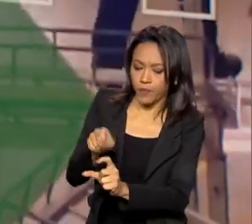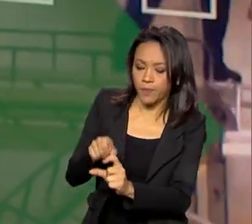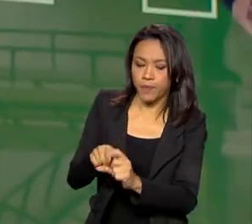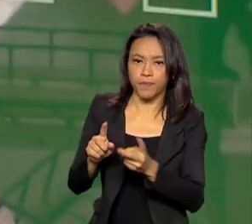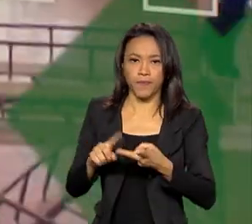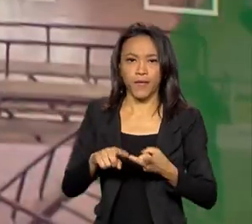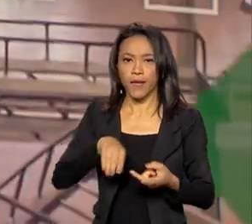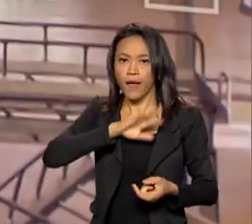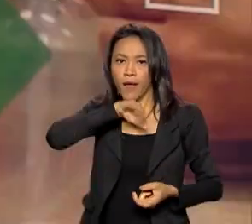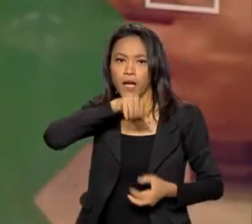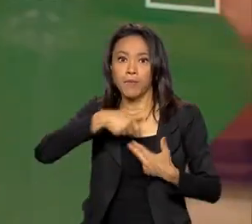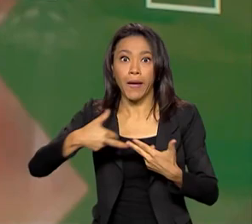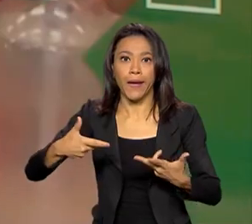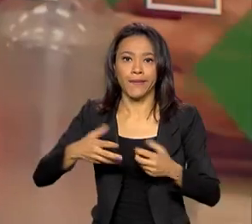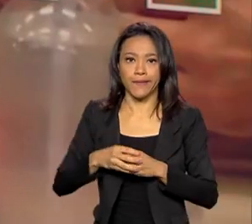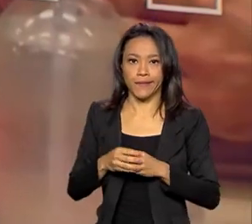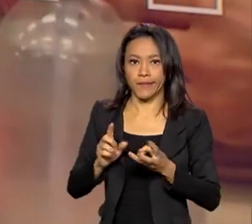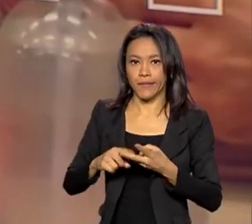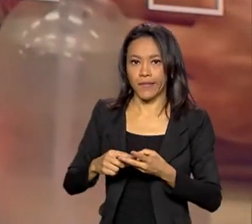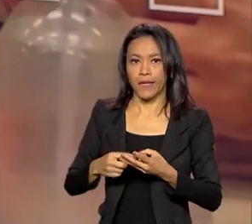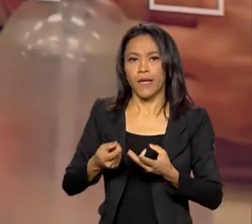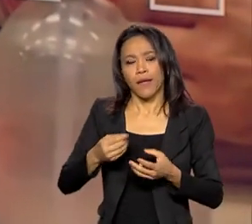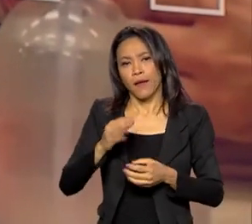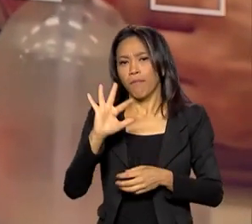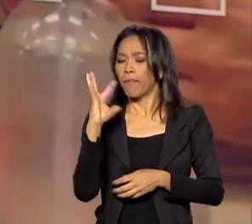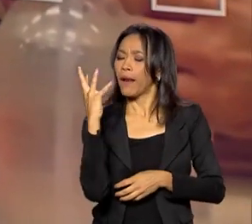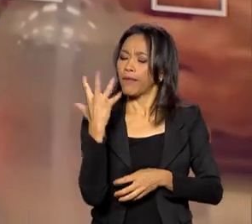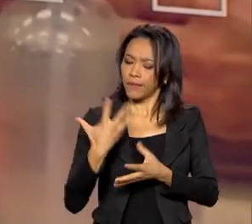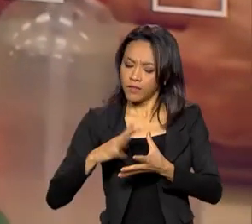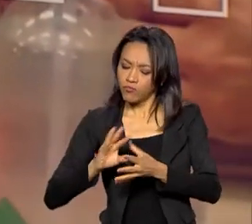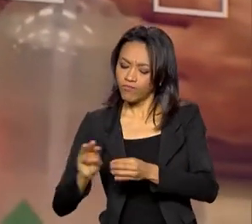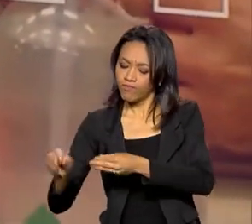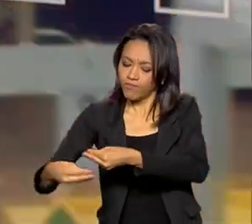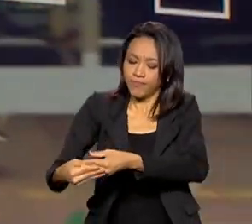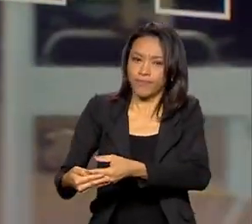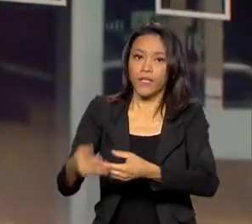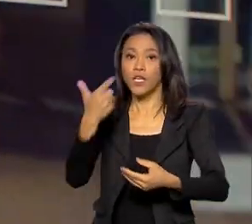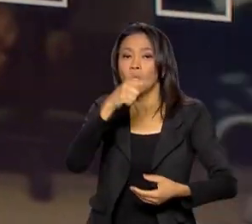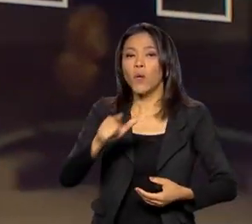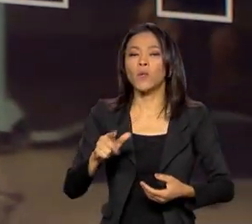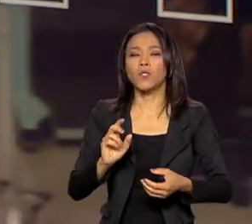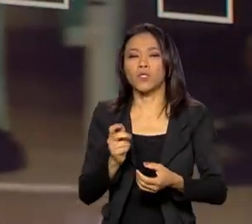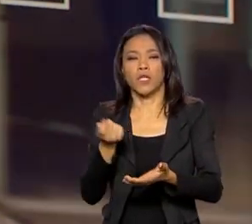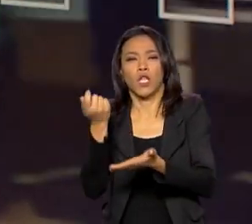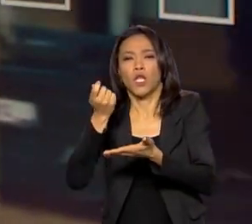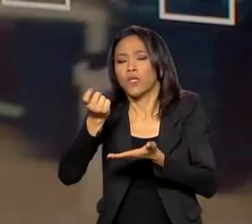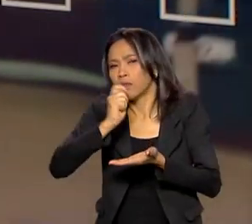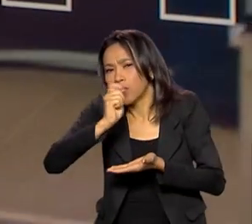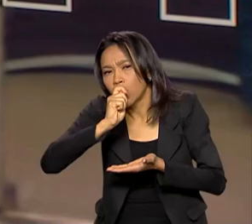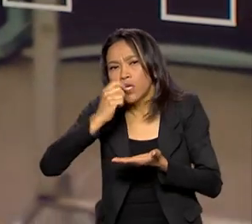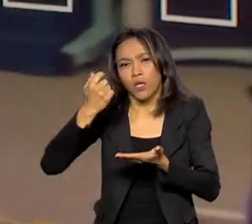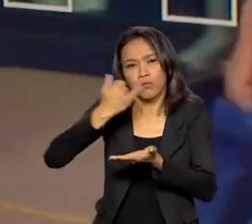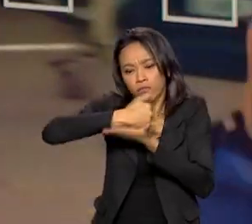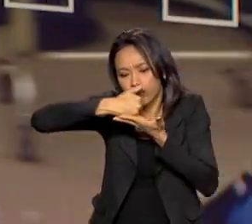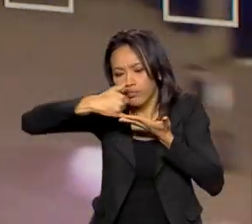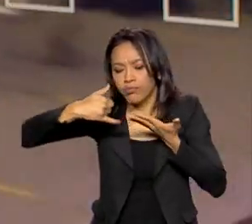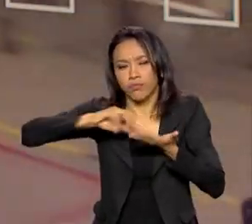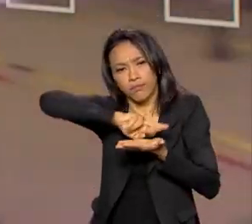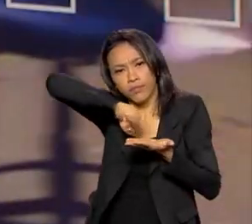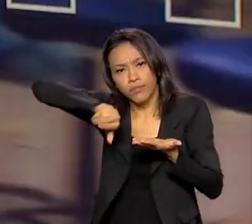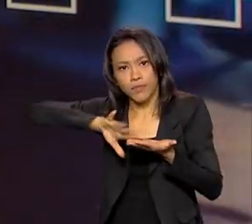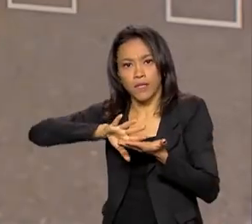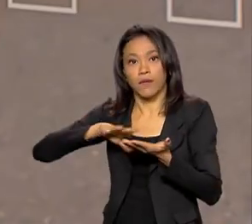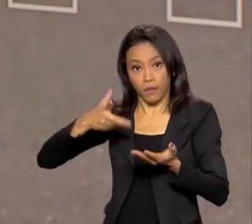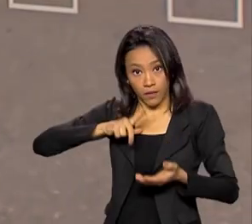animais e plantas, e outros também ilícitos, como drogas, entorpecentes. Então, nós temos